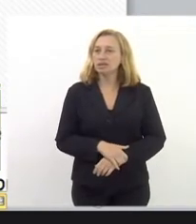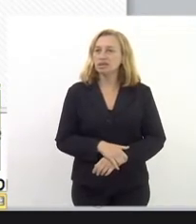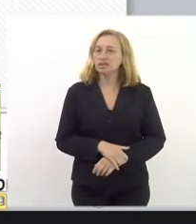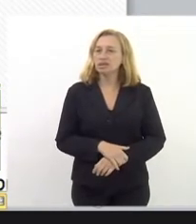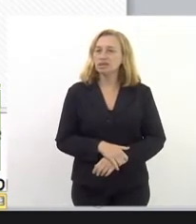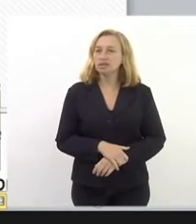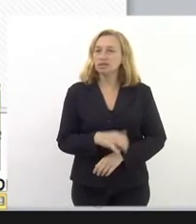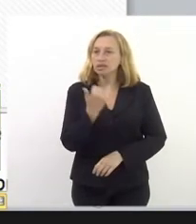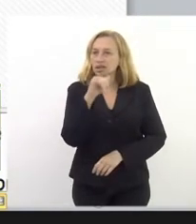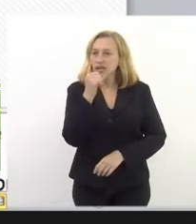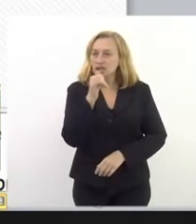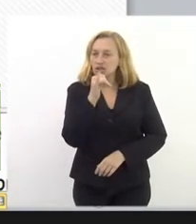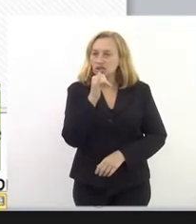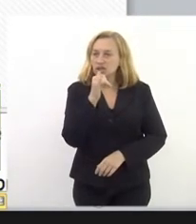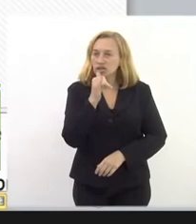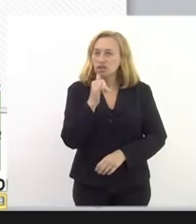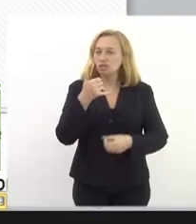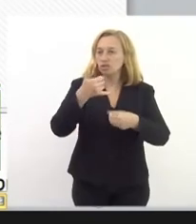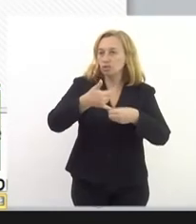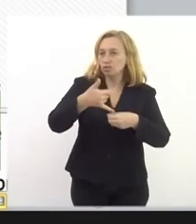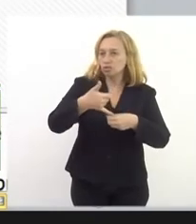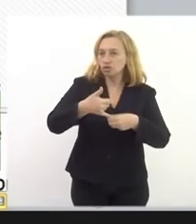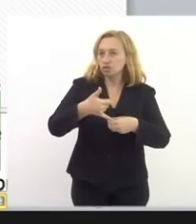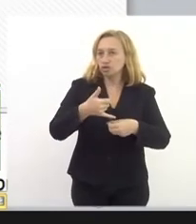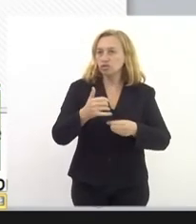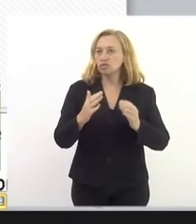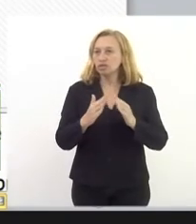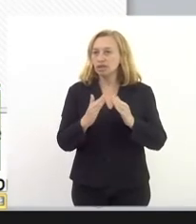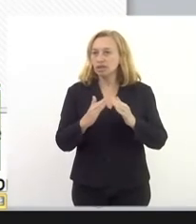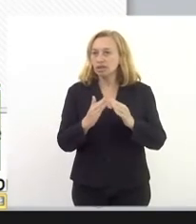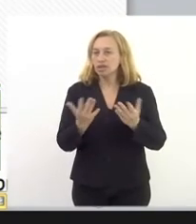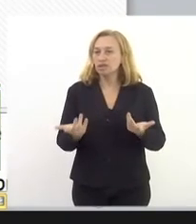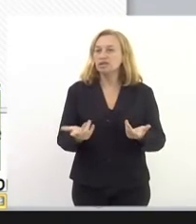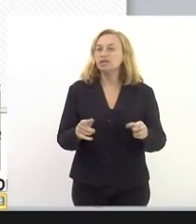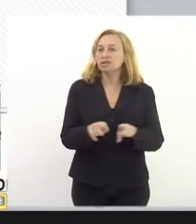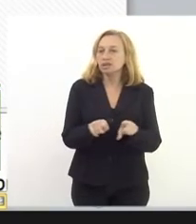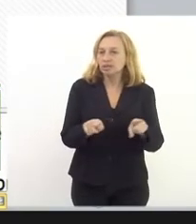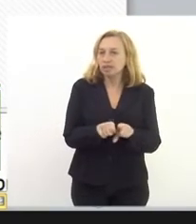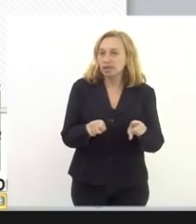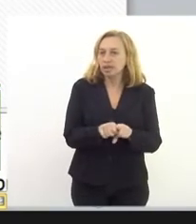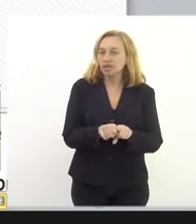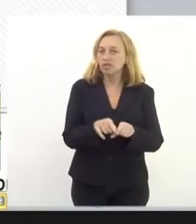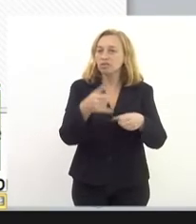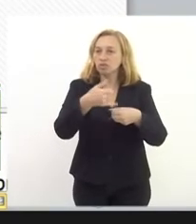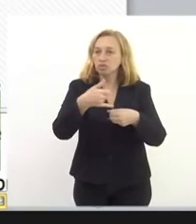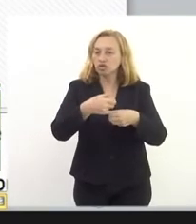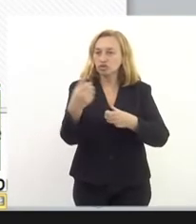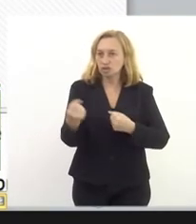destacando energia elétrica, combustíveis domésticos e combustíveis de veículos, né?